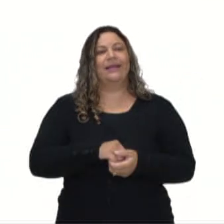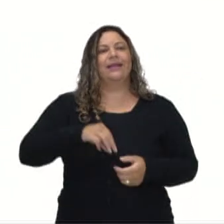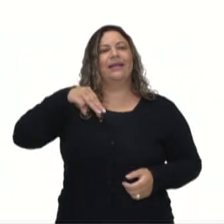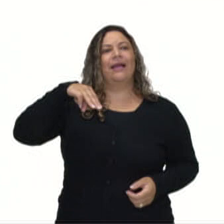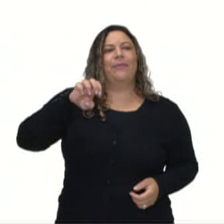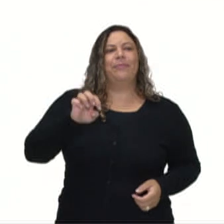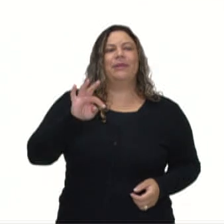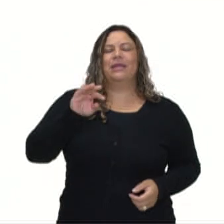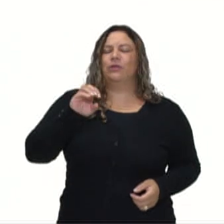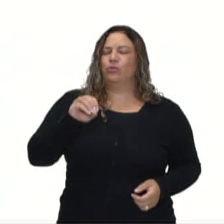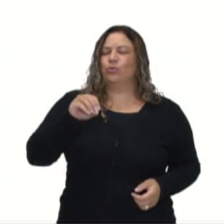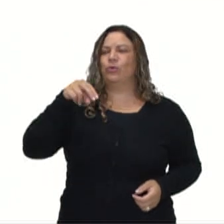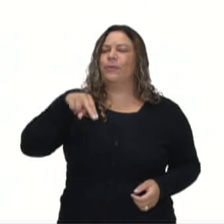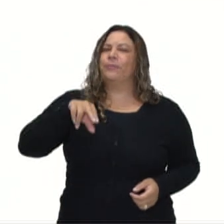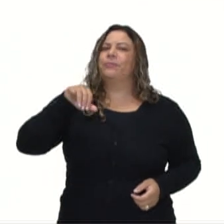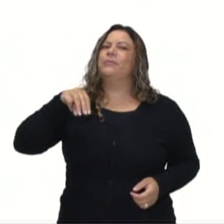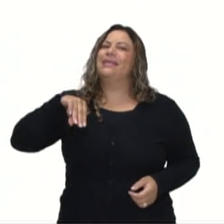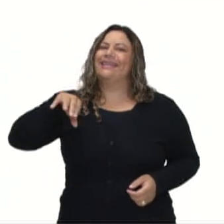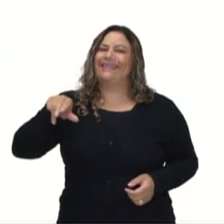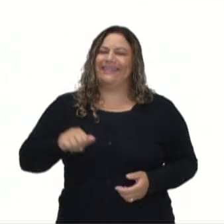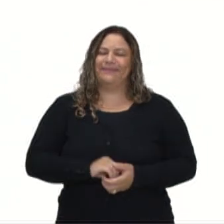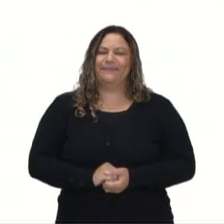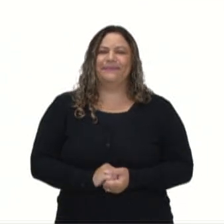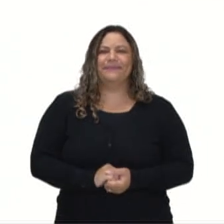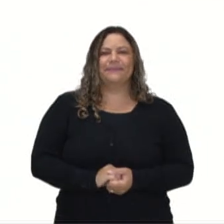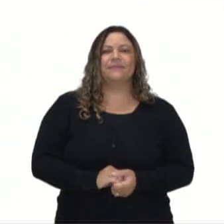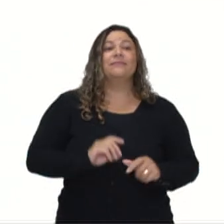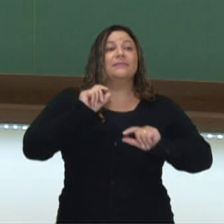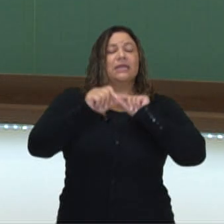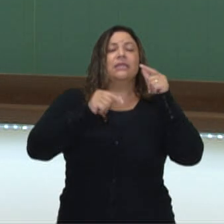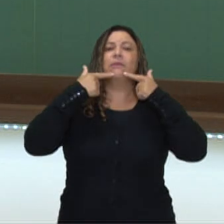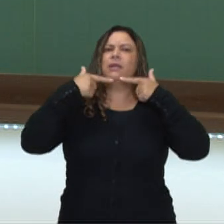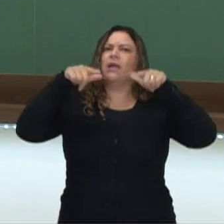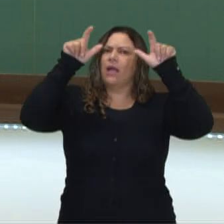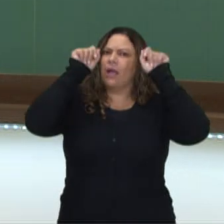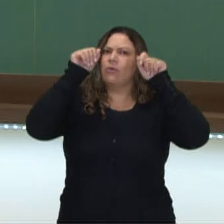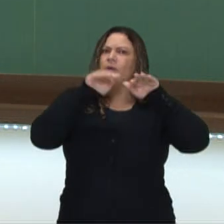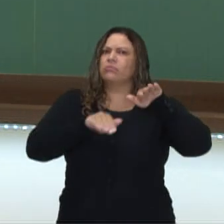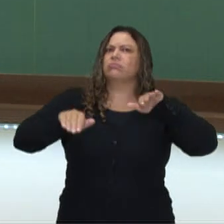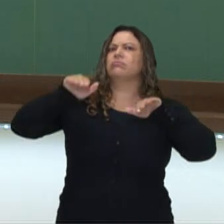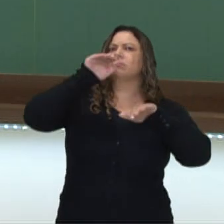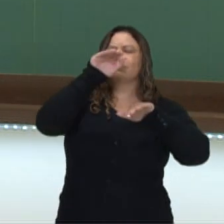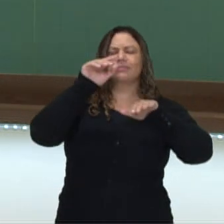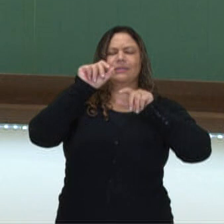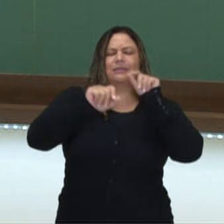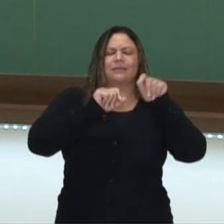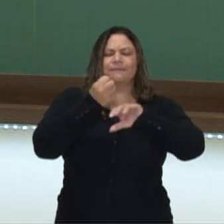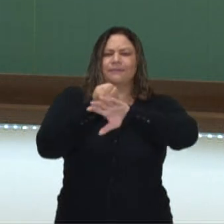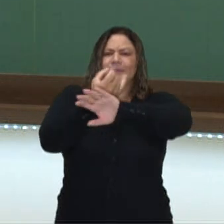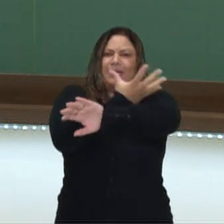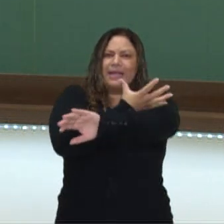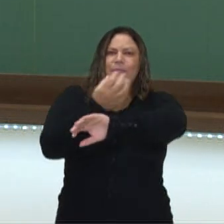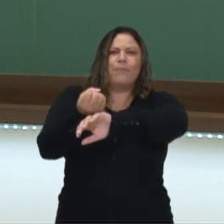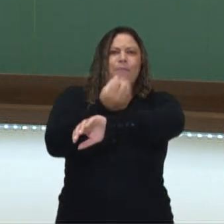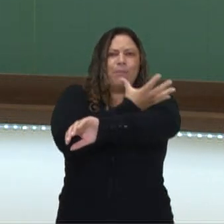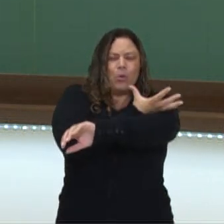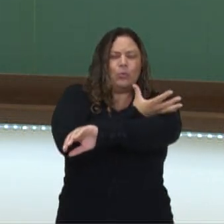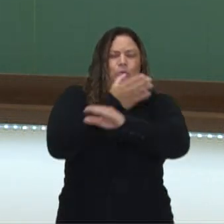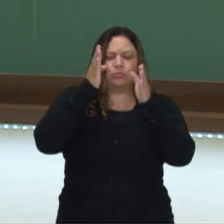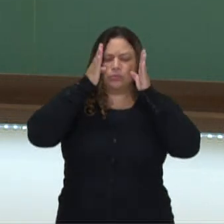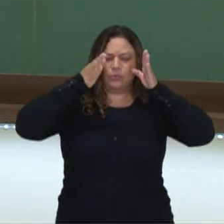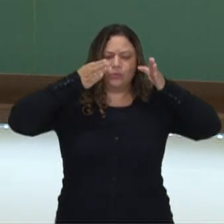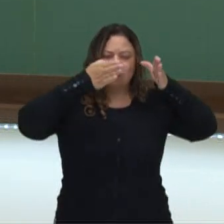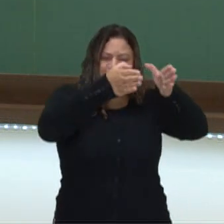exemplo, né? E a função da linguagem predominante em uma determinada crônica, a função emotiva, que se centra